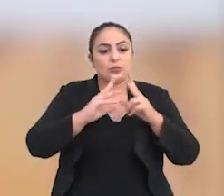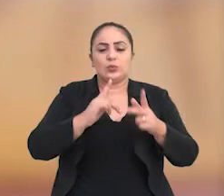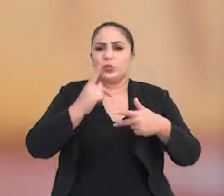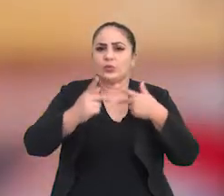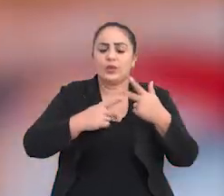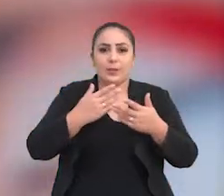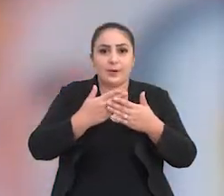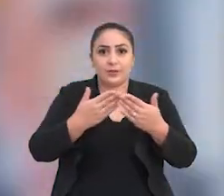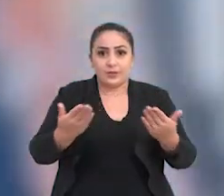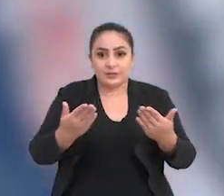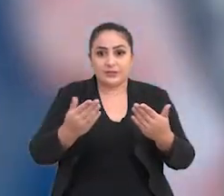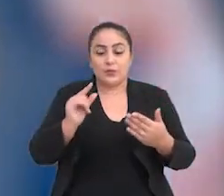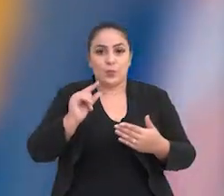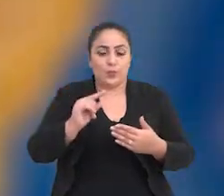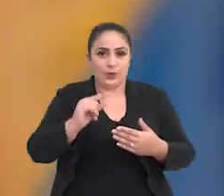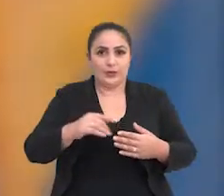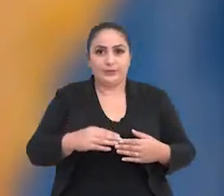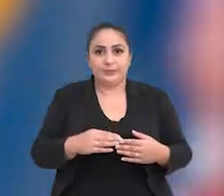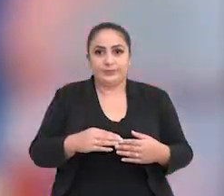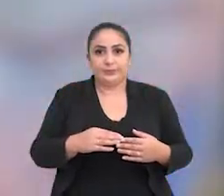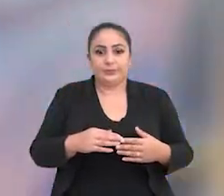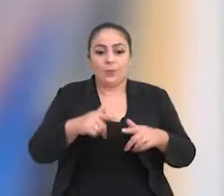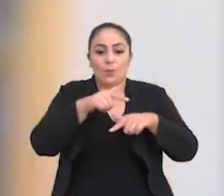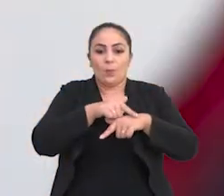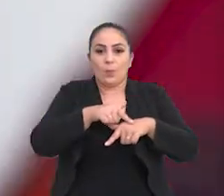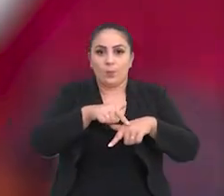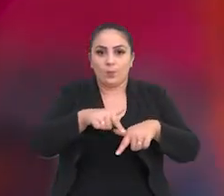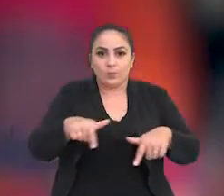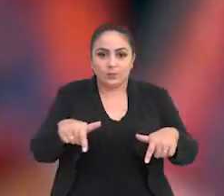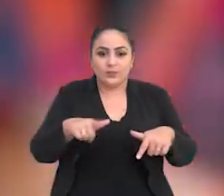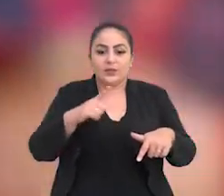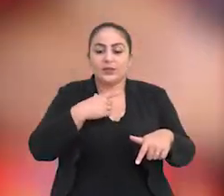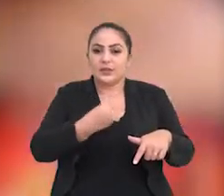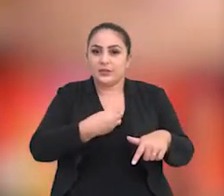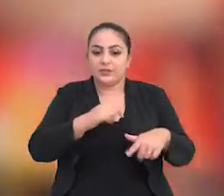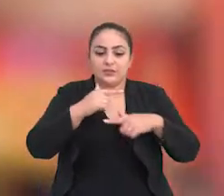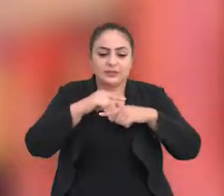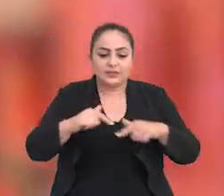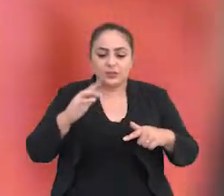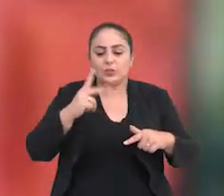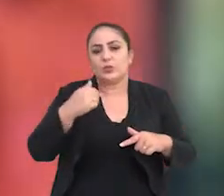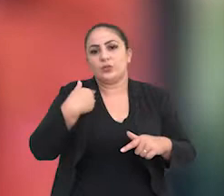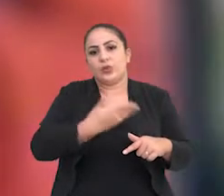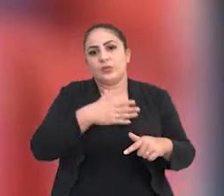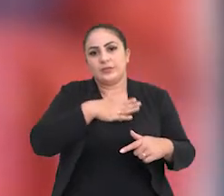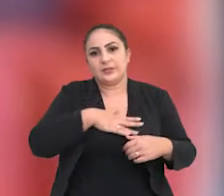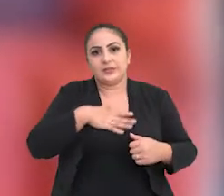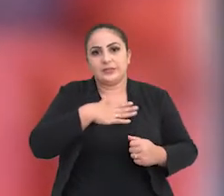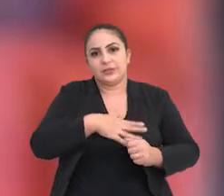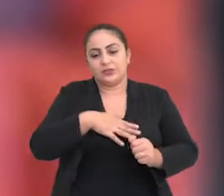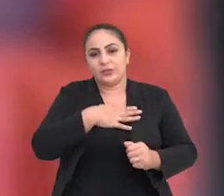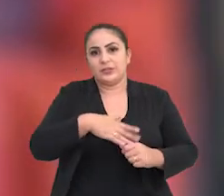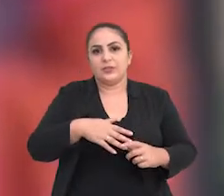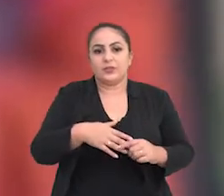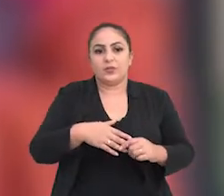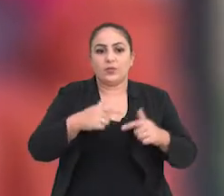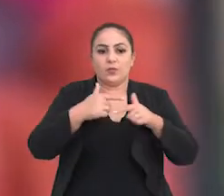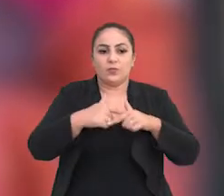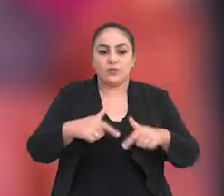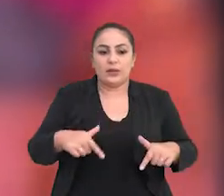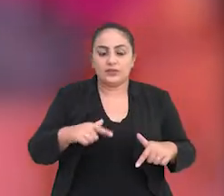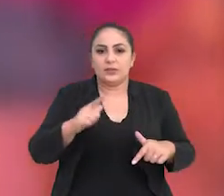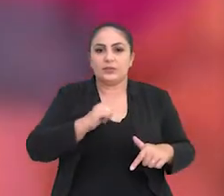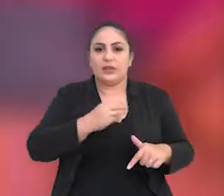E vou falar para vocês um pouquinho do vazio que todos nós estamos sentindo,